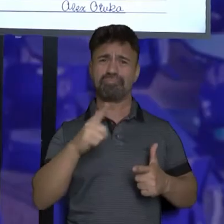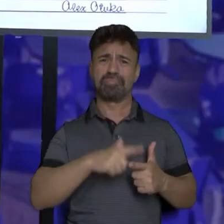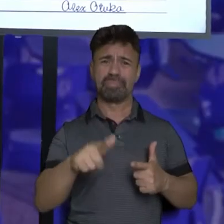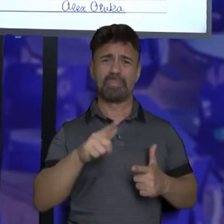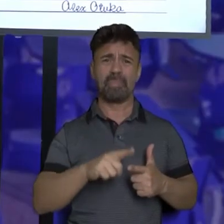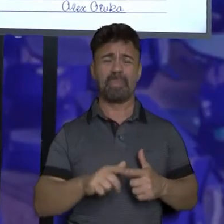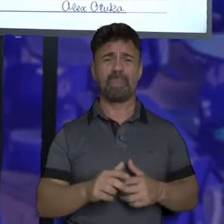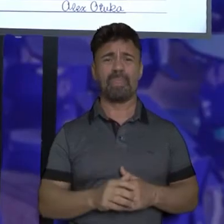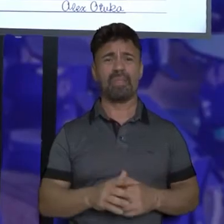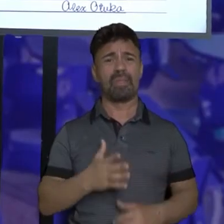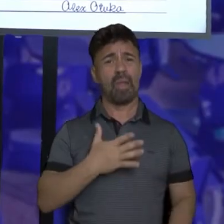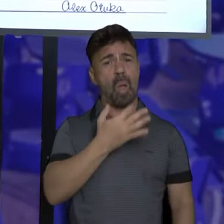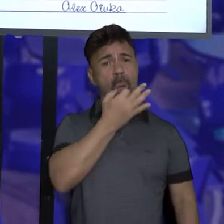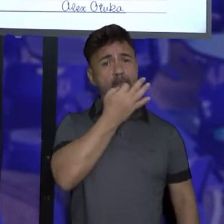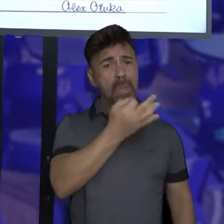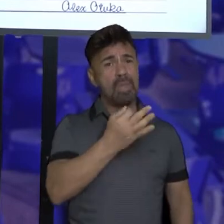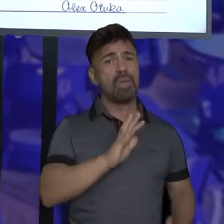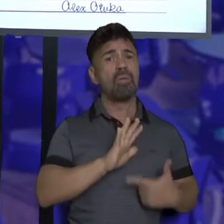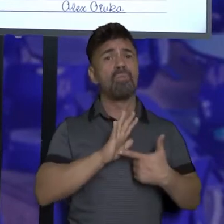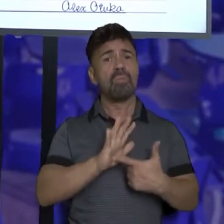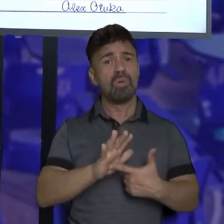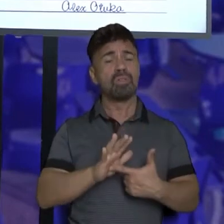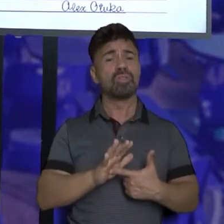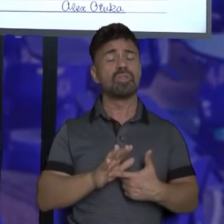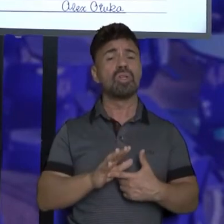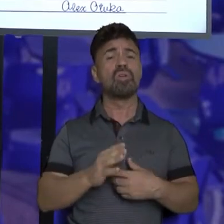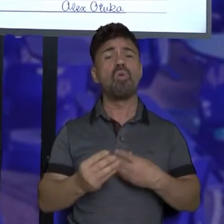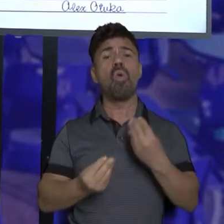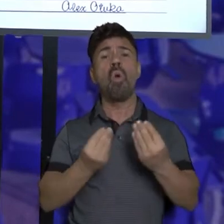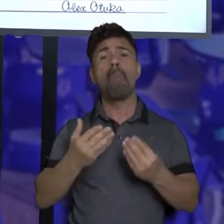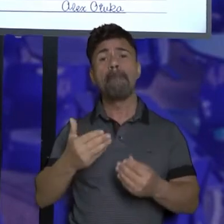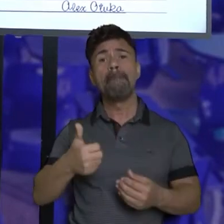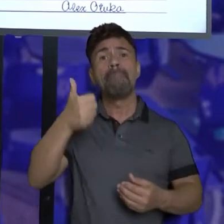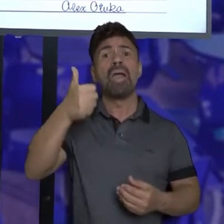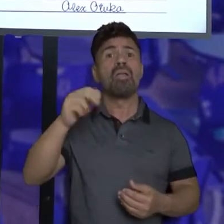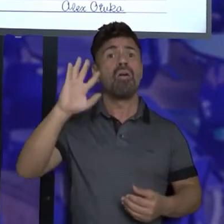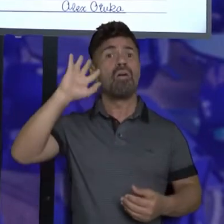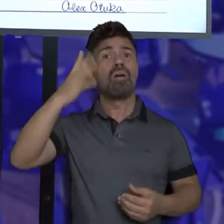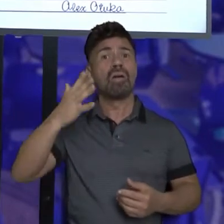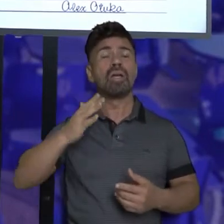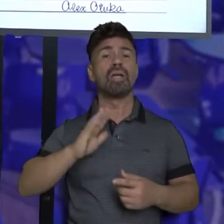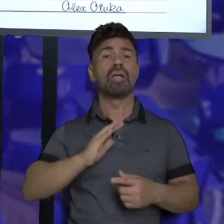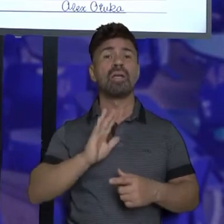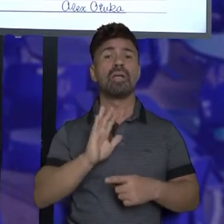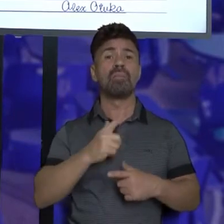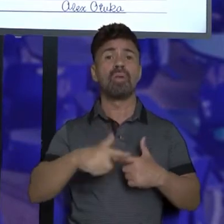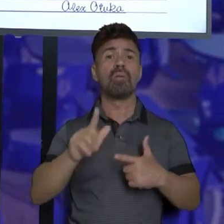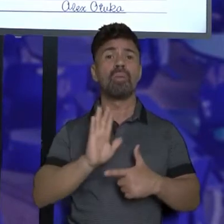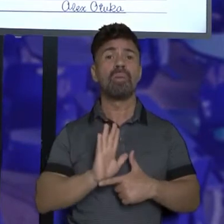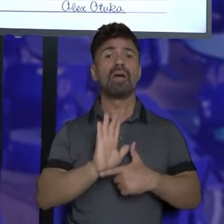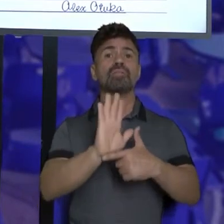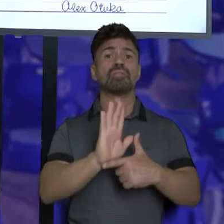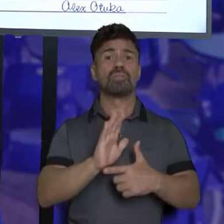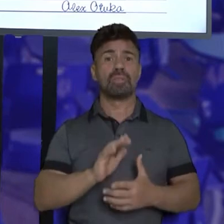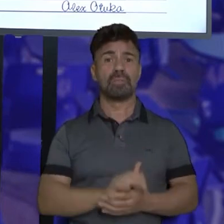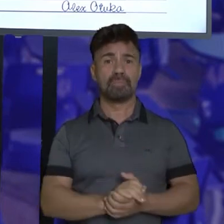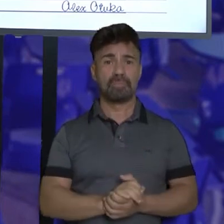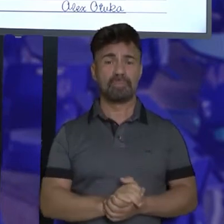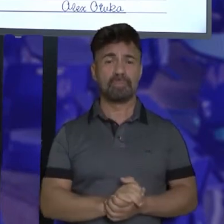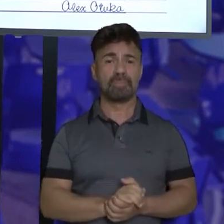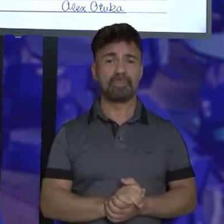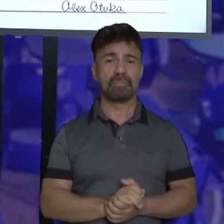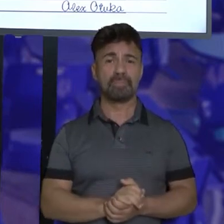opinião. E mostrou quem pode fazer alguma coisa para melhorar, para ajudar a sanar esse ponto negativo